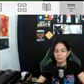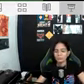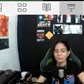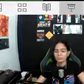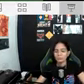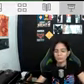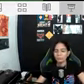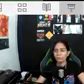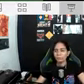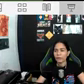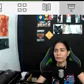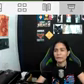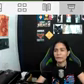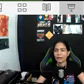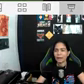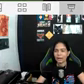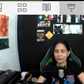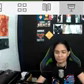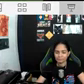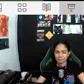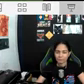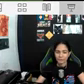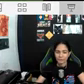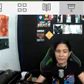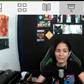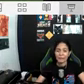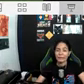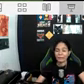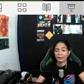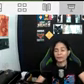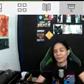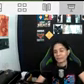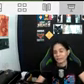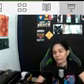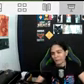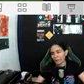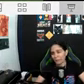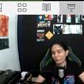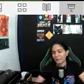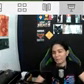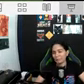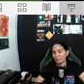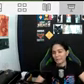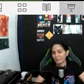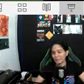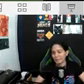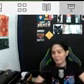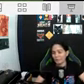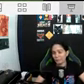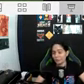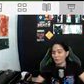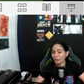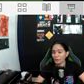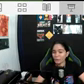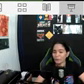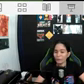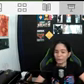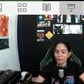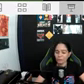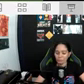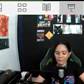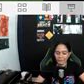controle positivo, que é a pomada A. Então, eu já sei, né, como a pomada A vai estar evoluindo,